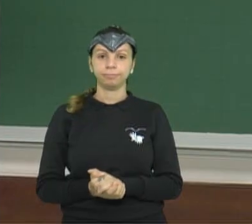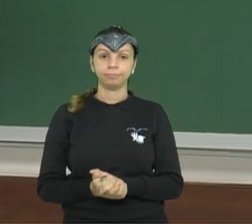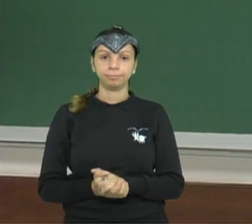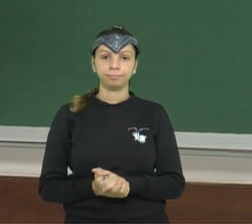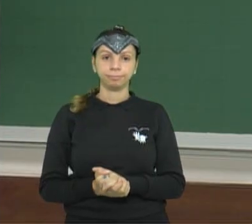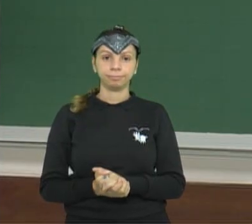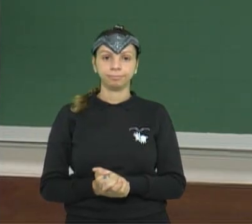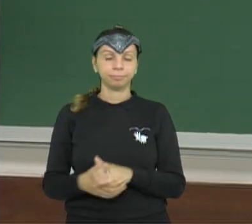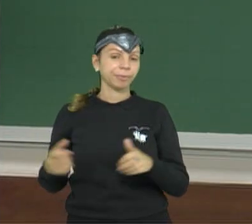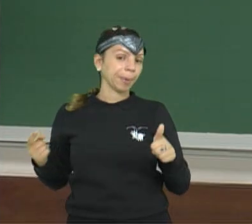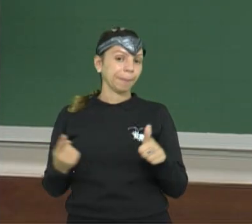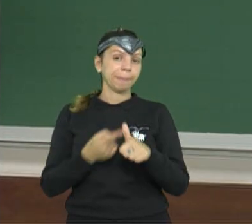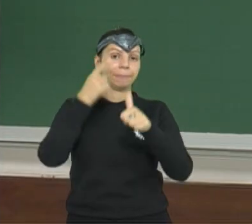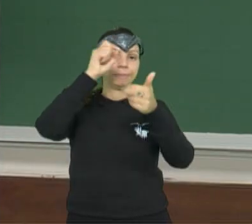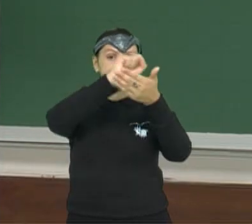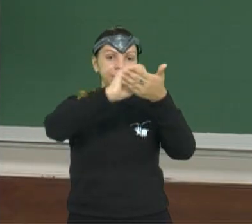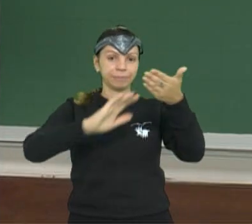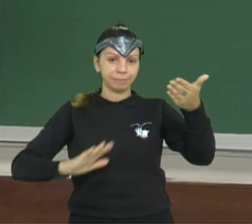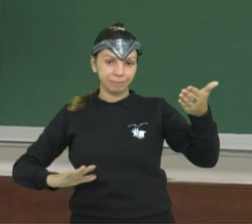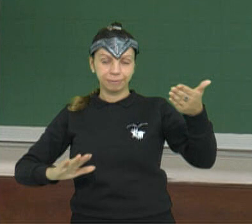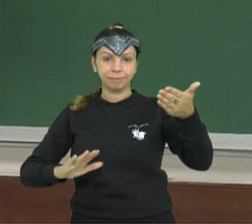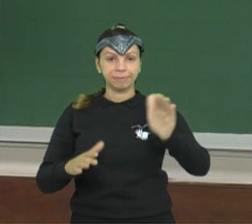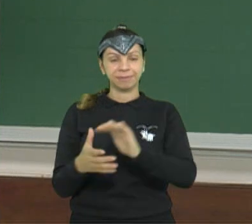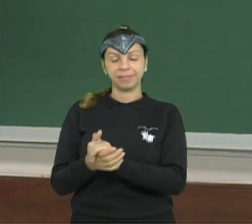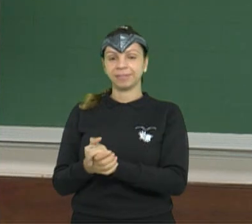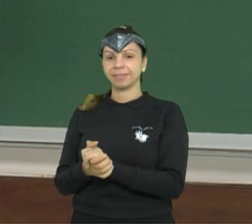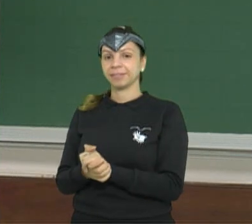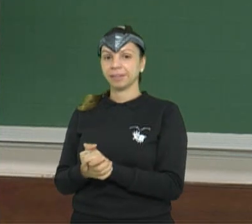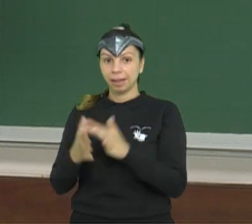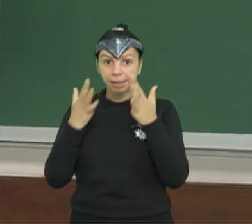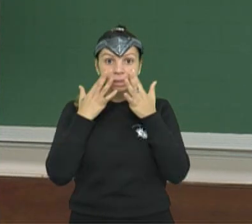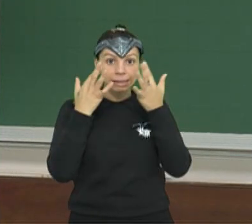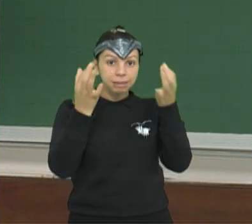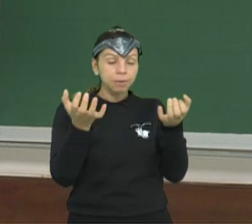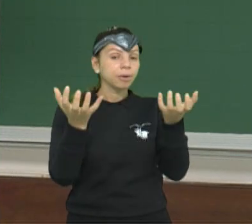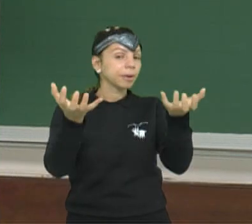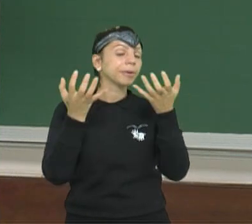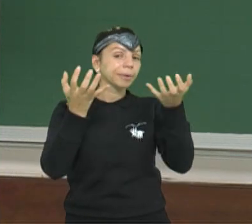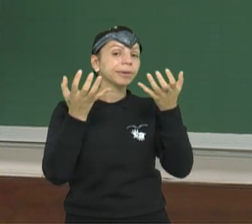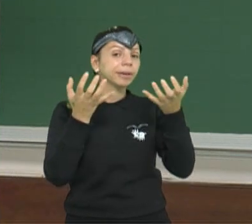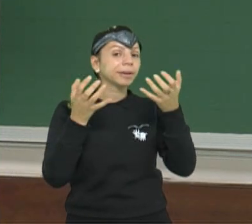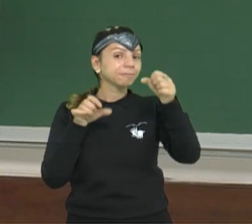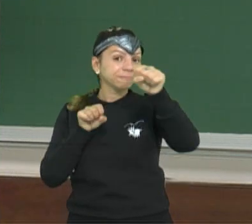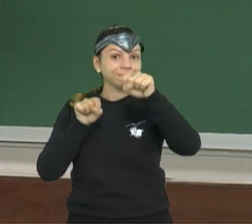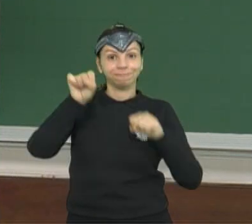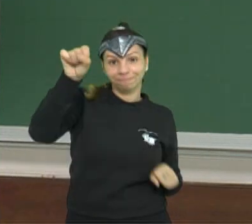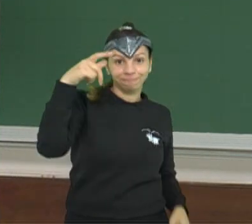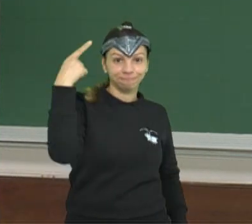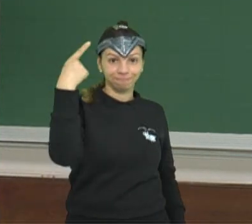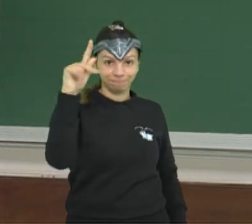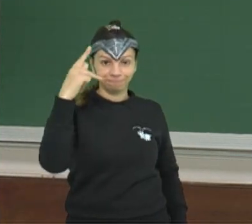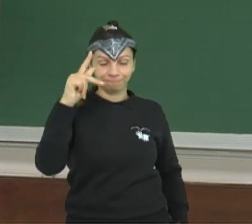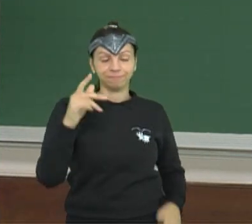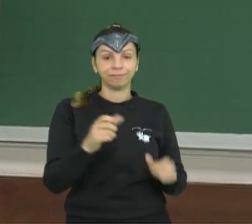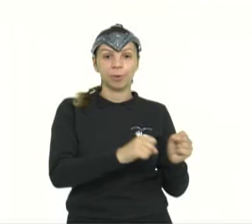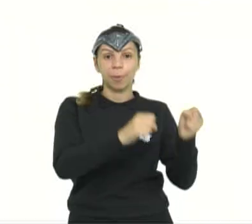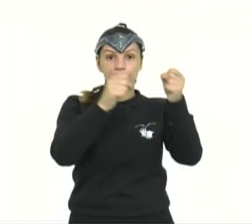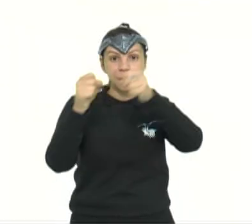Vamos ao nosso primeiro exercício? Prestou bastante atenção? Eu quero agora o seu superpoder. Então vamos